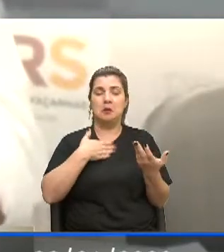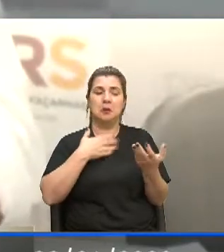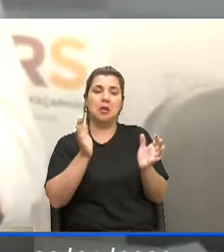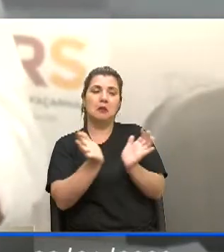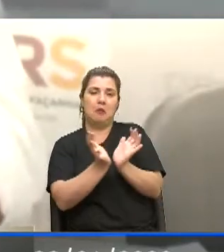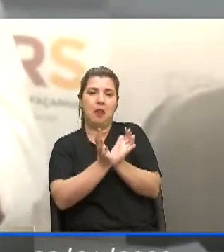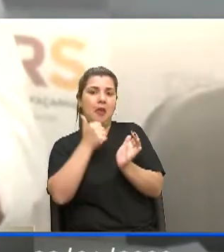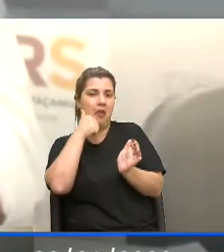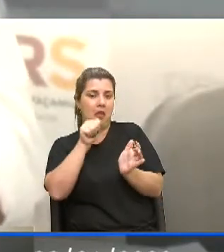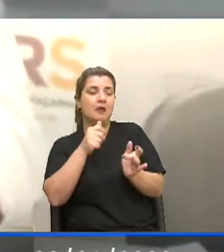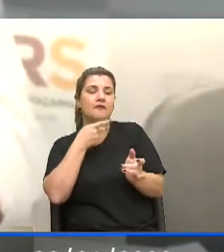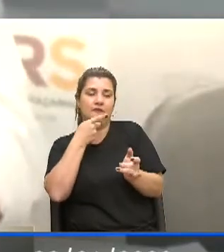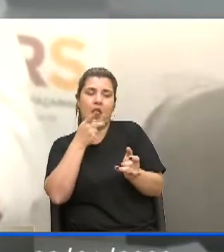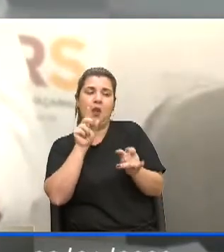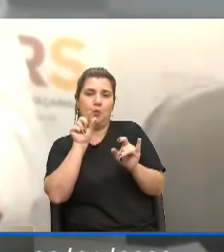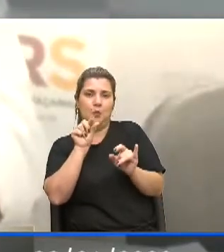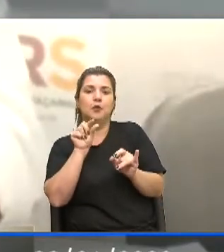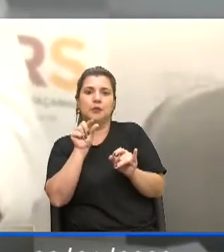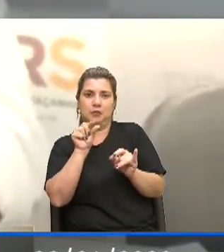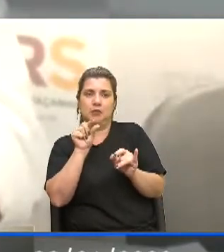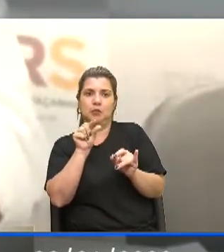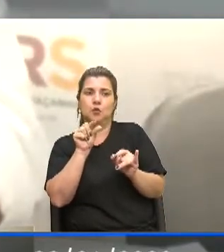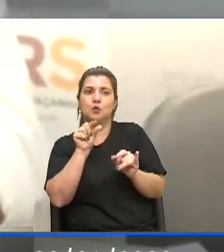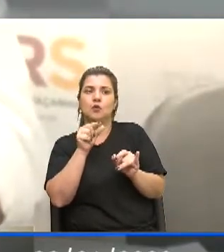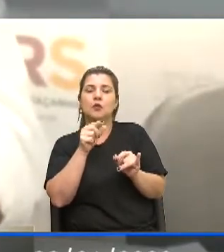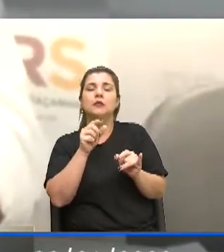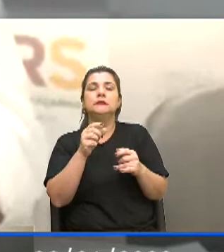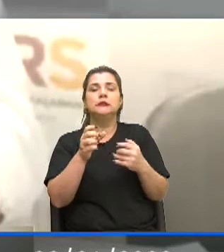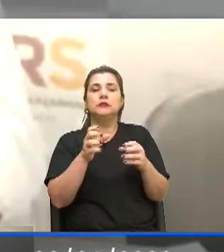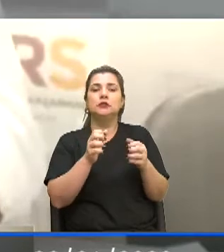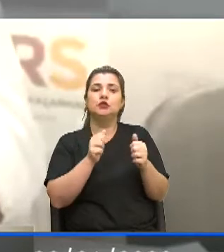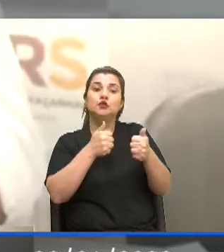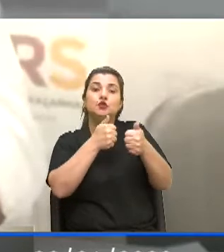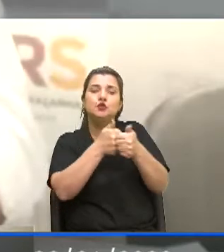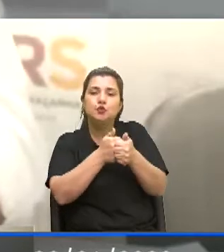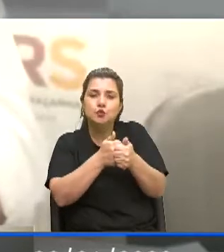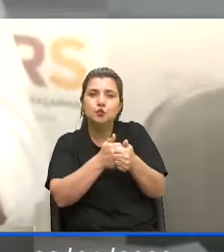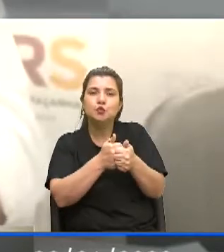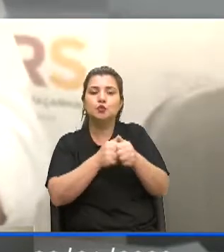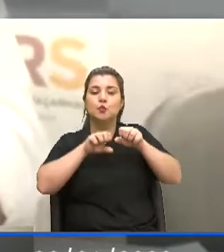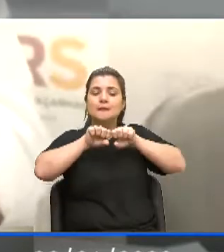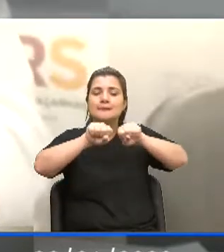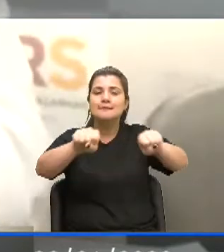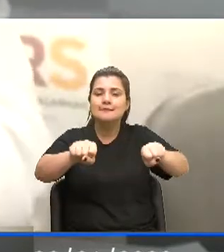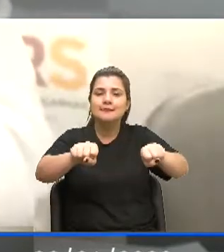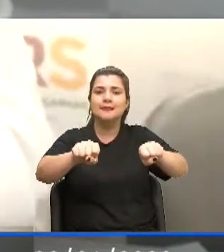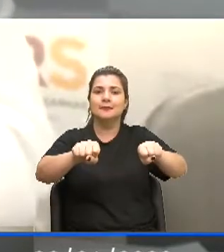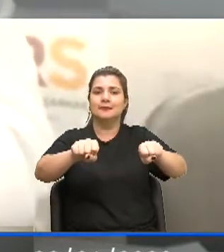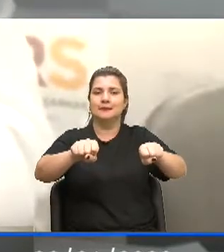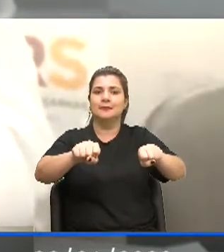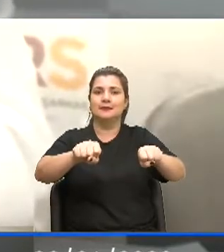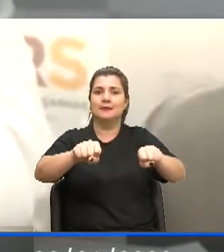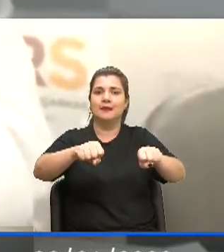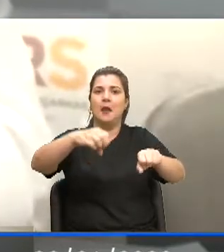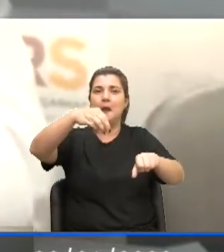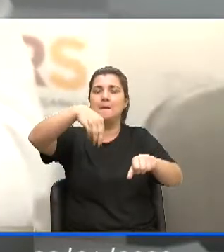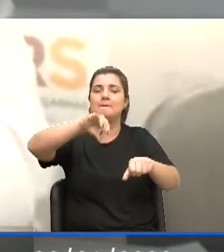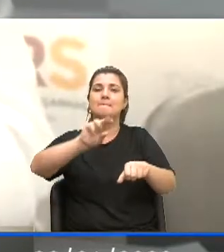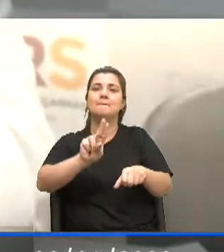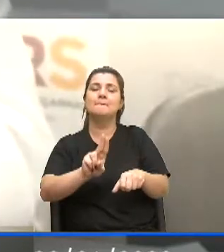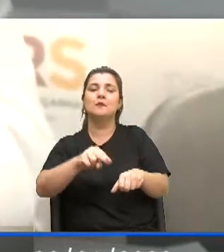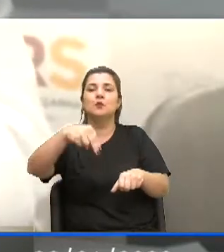informativa para, em parceria com as Secretarias Municipais de Saúde Regionais, nós possamos auxiliar